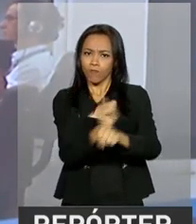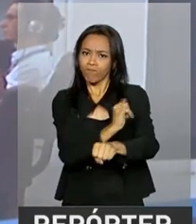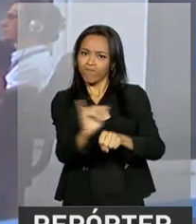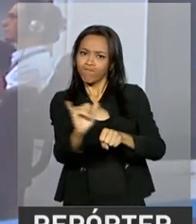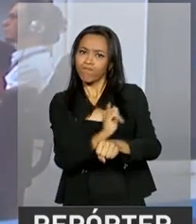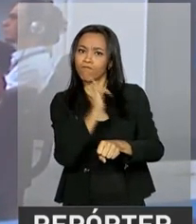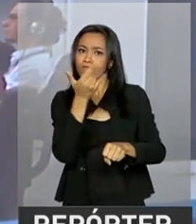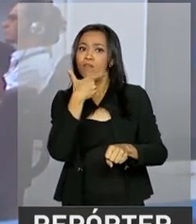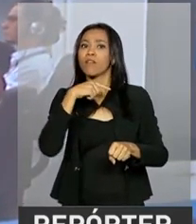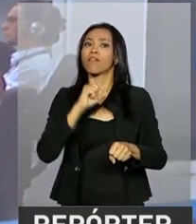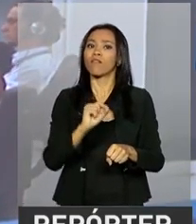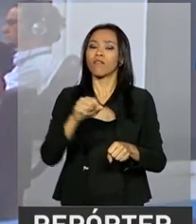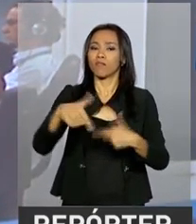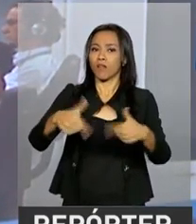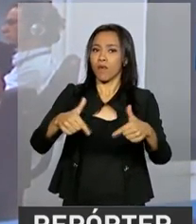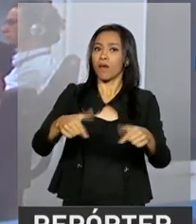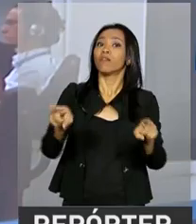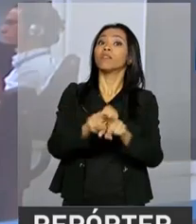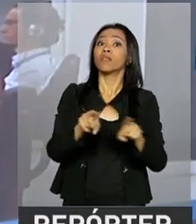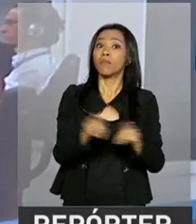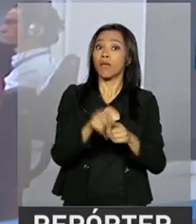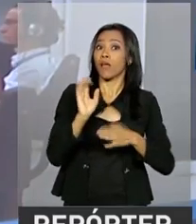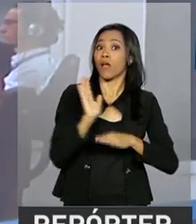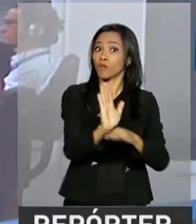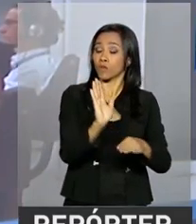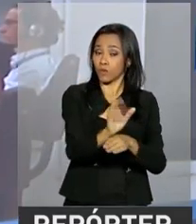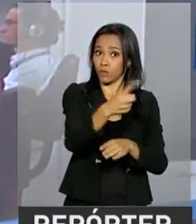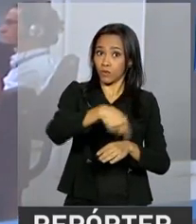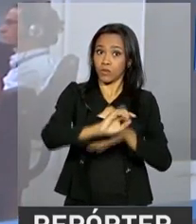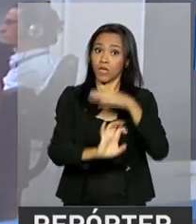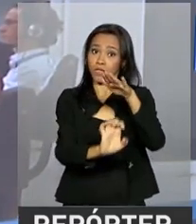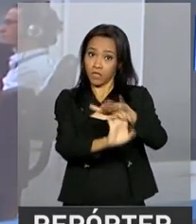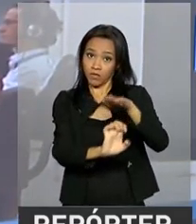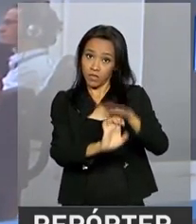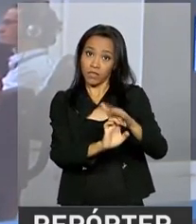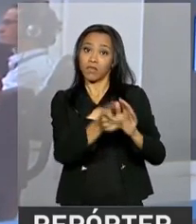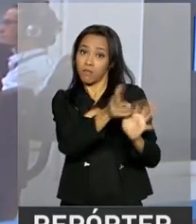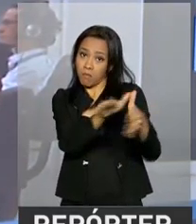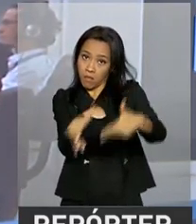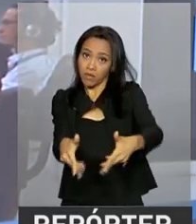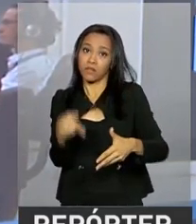empregado e benefícios para as empresas participantes